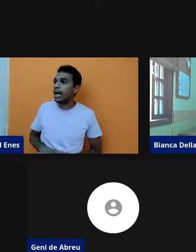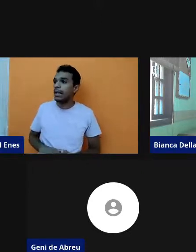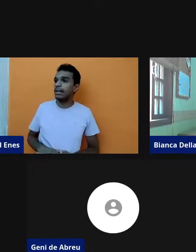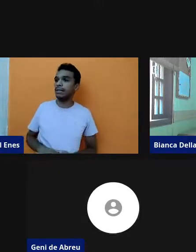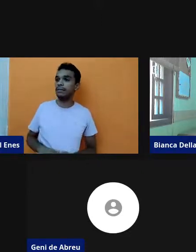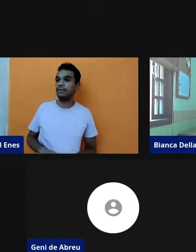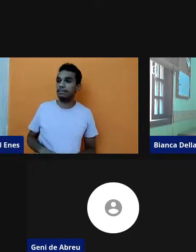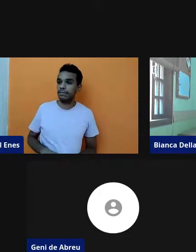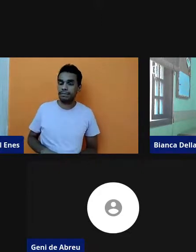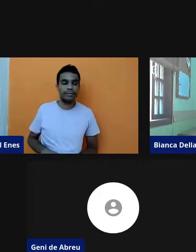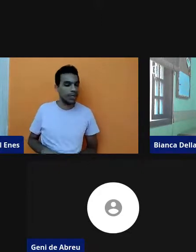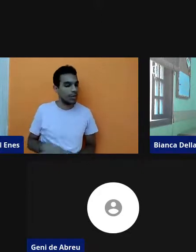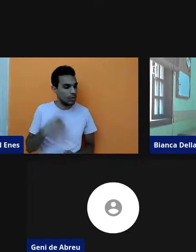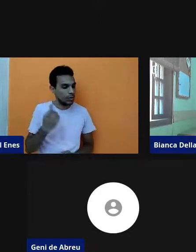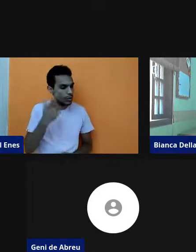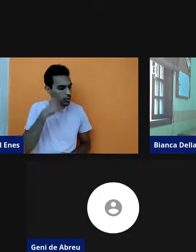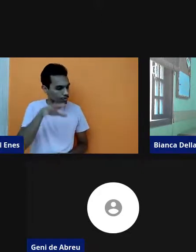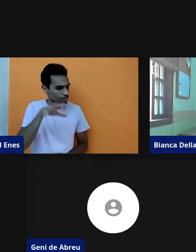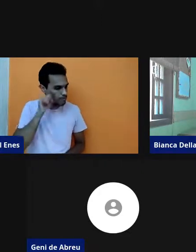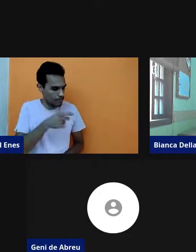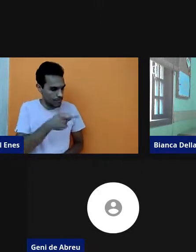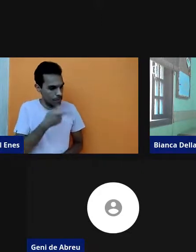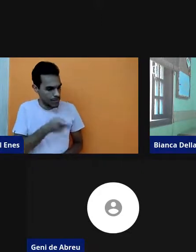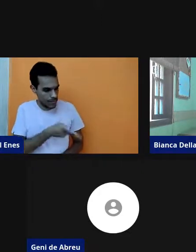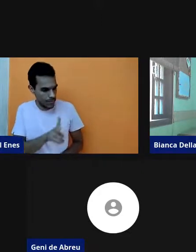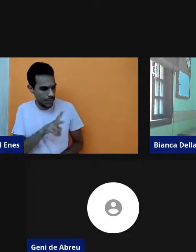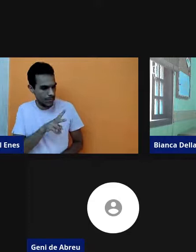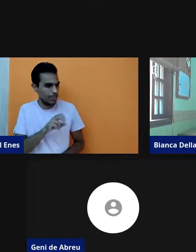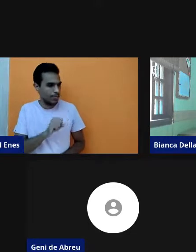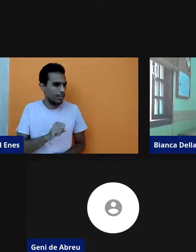Dá para ouvir. Estamos te ouvindo, Geni.